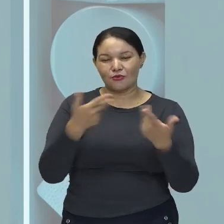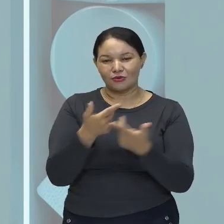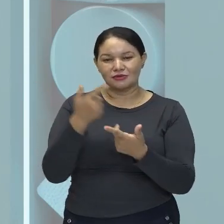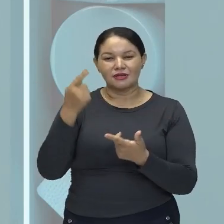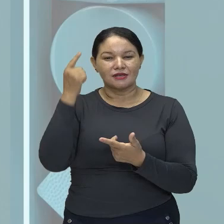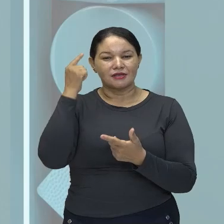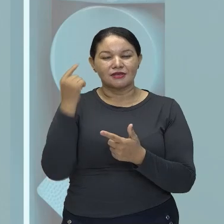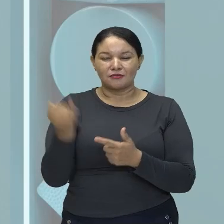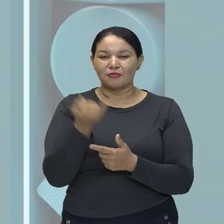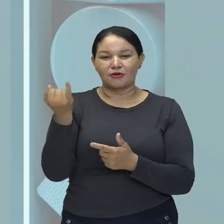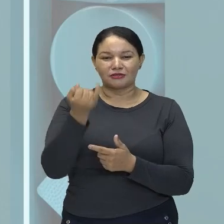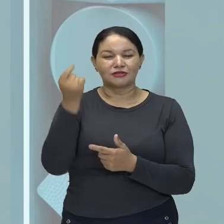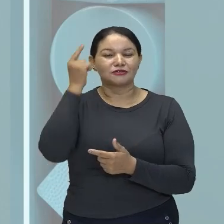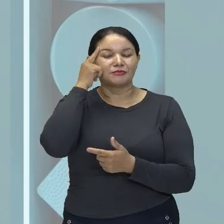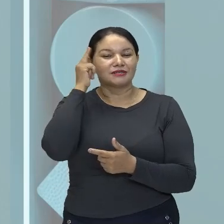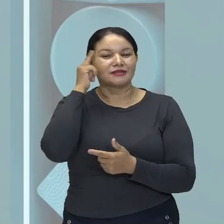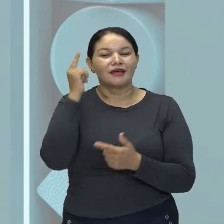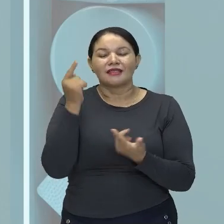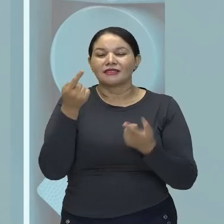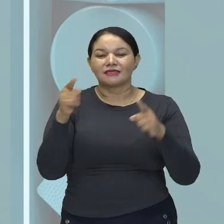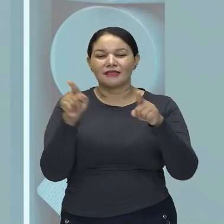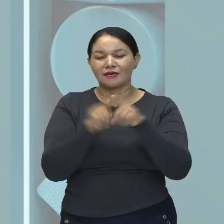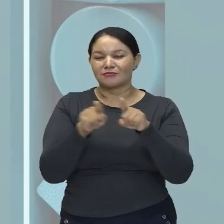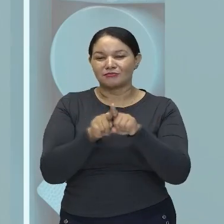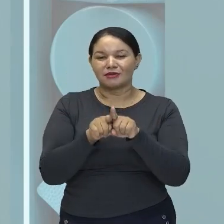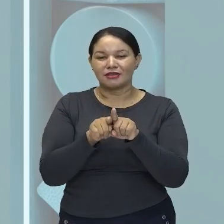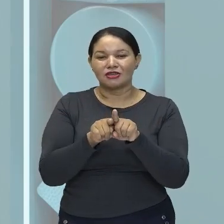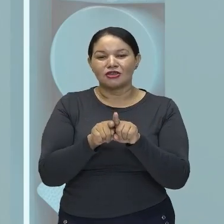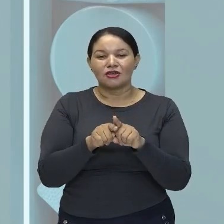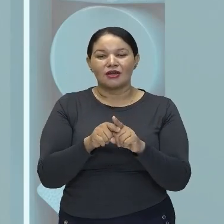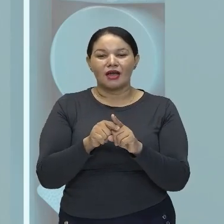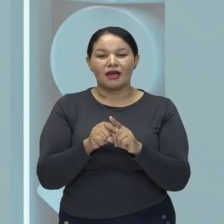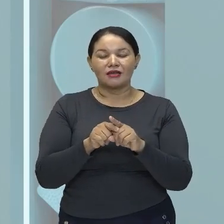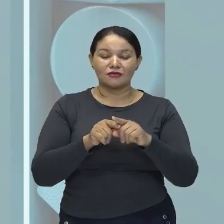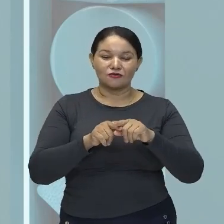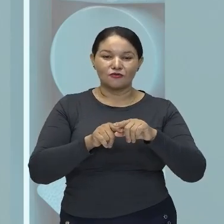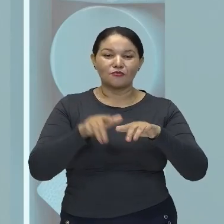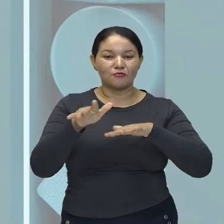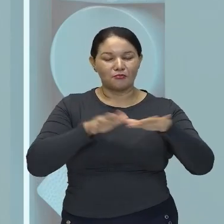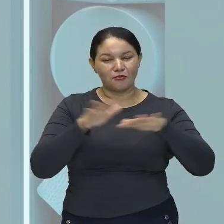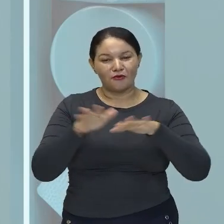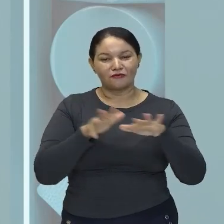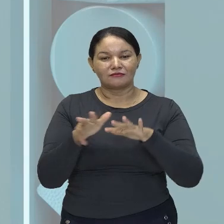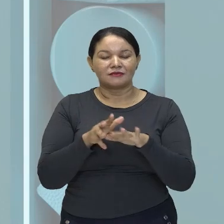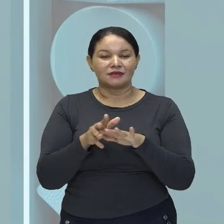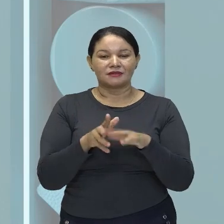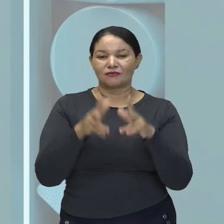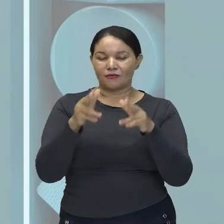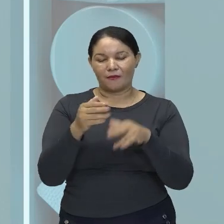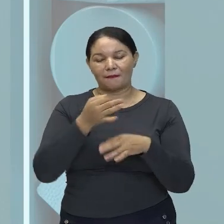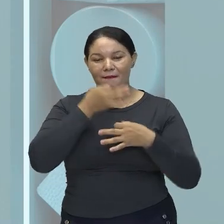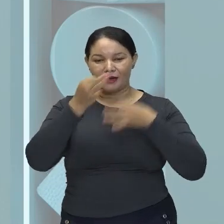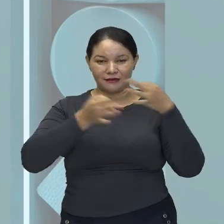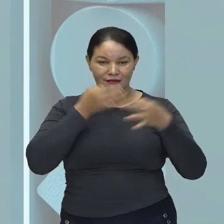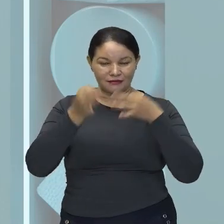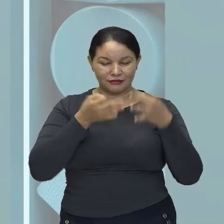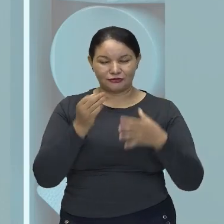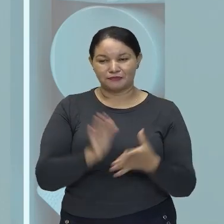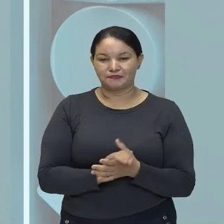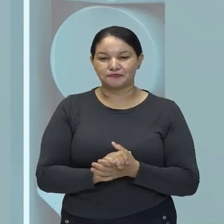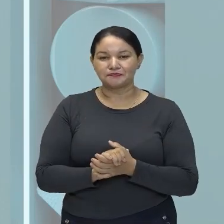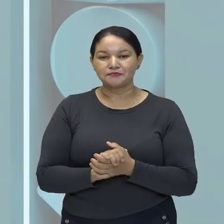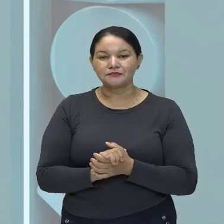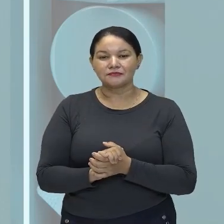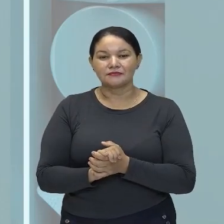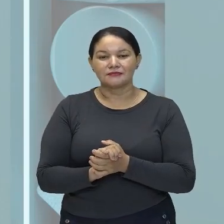que fazer arte. Então, percebo que o movimento surge como uma crítica, certo? Depois do dadaísmo, nós